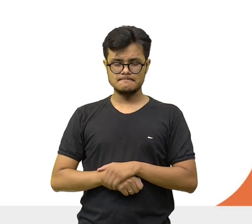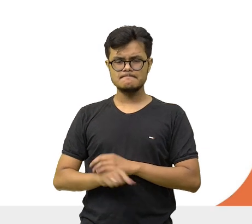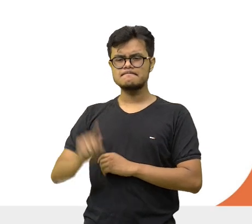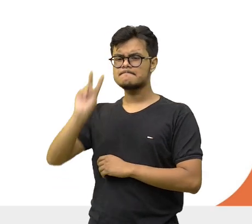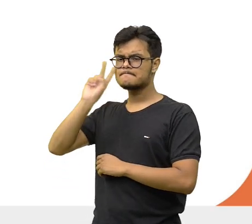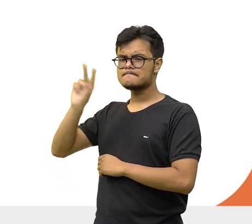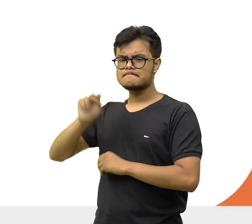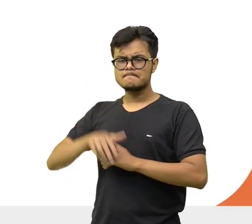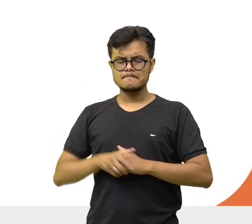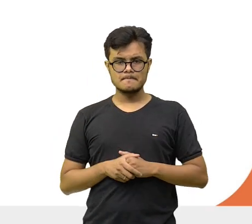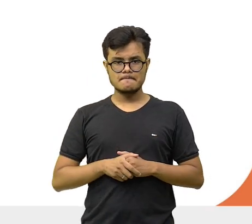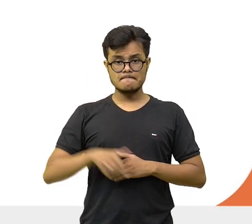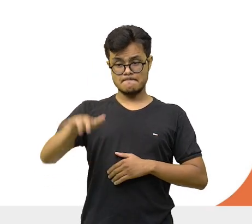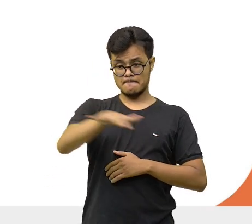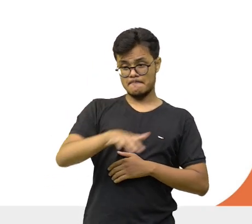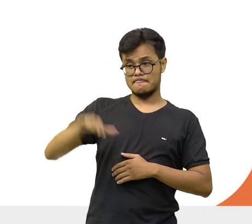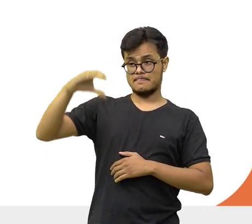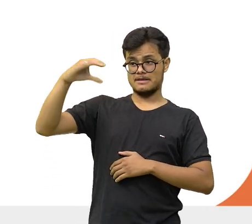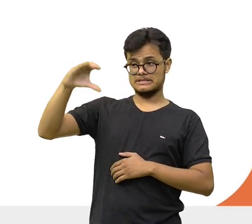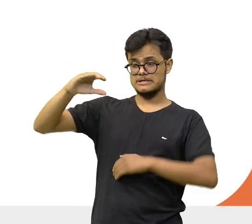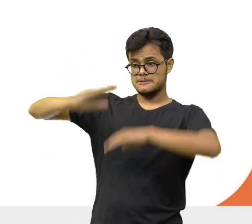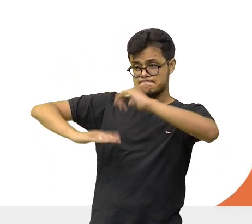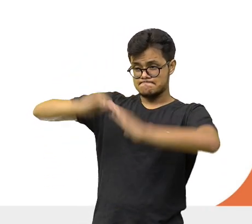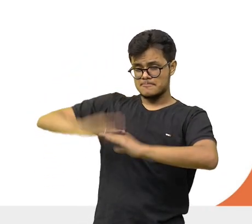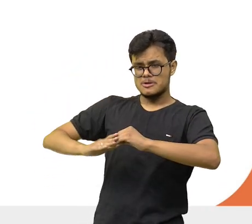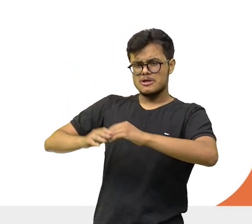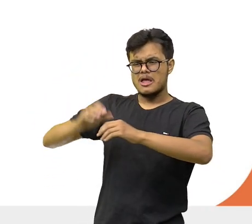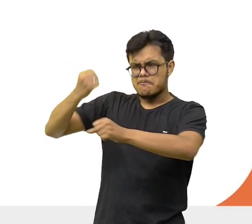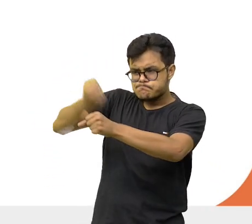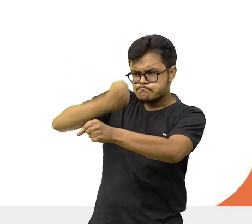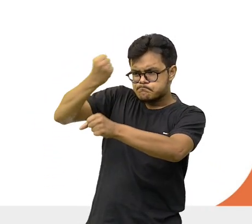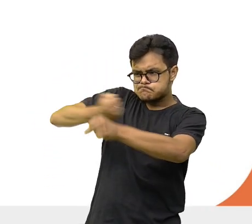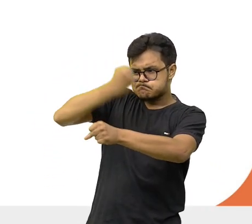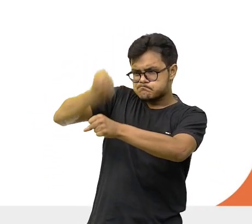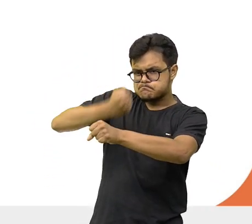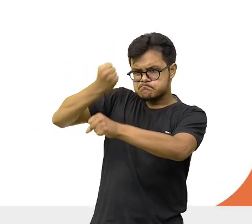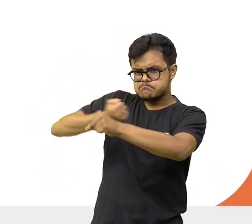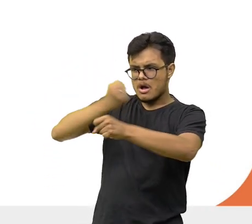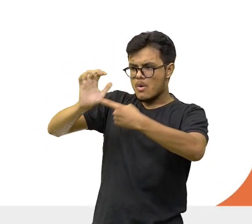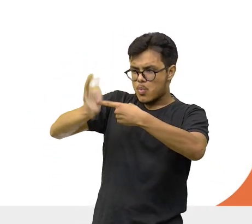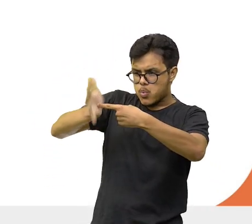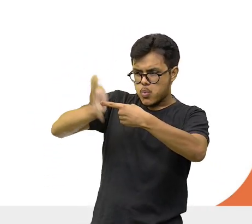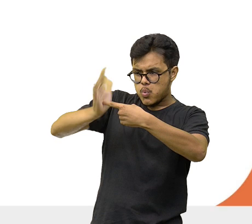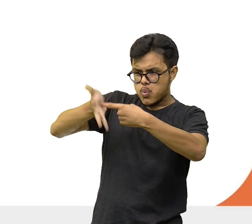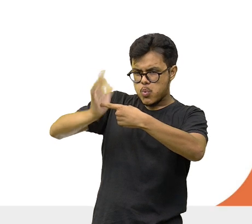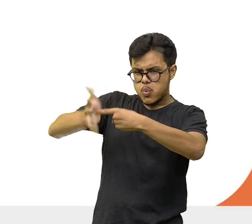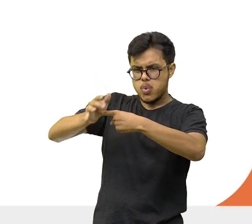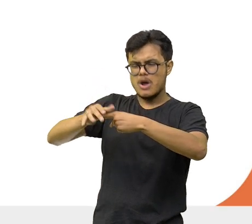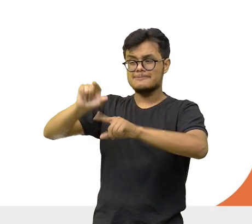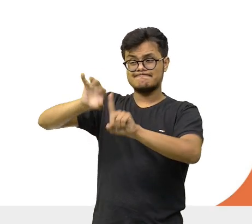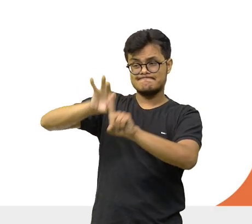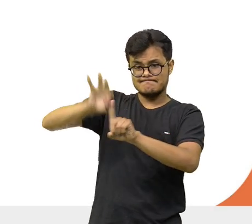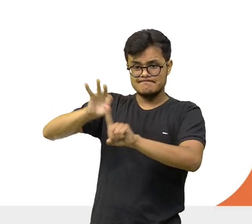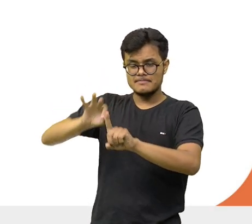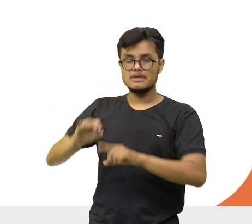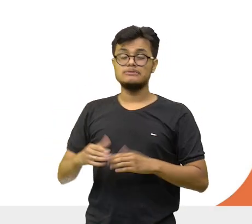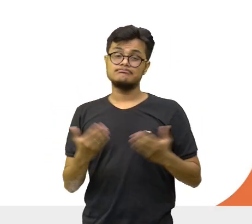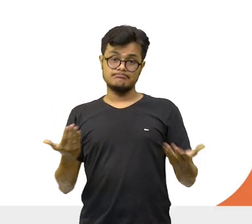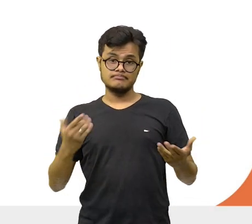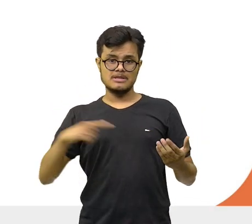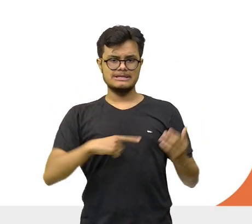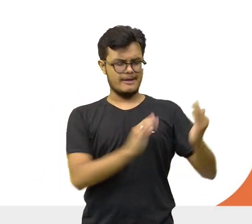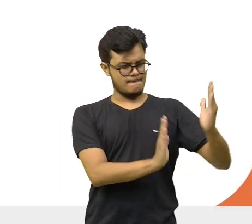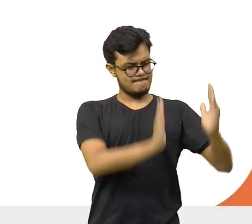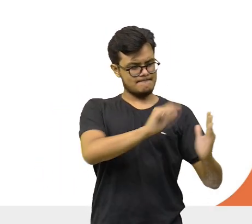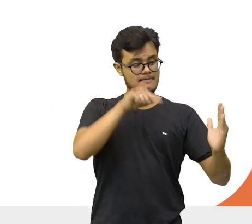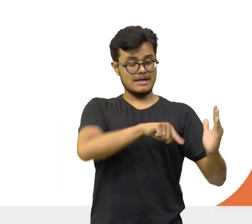só, um cientista constrói uma máquina térmica em que um ciclo retira calor de